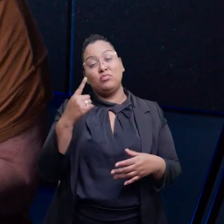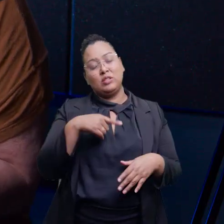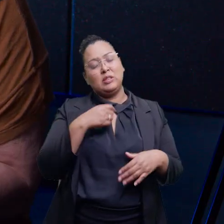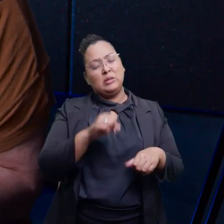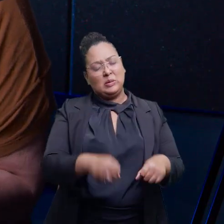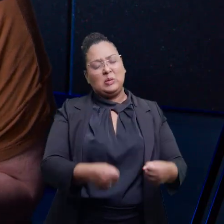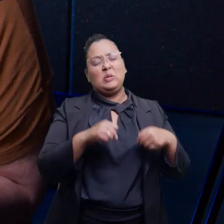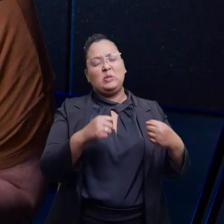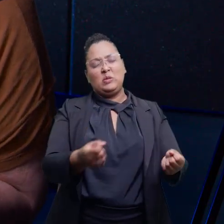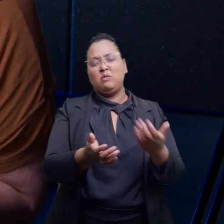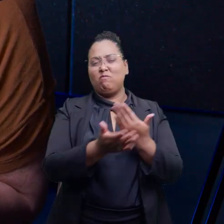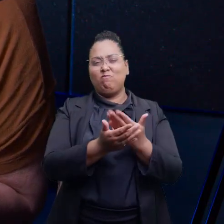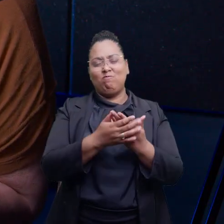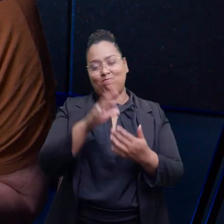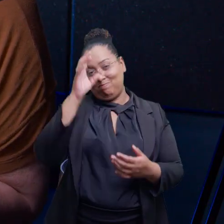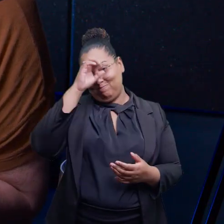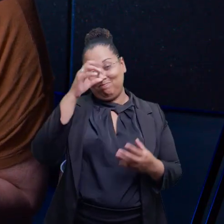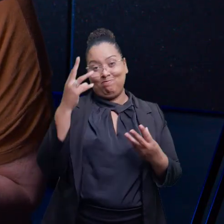gente aprendeu muito.